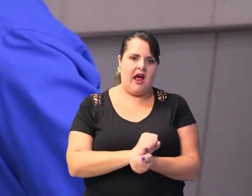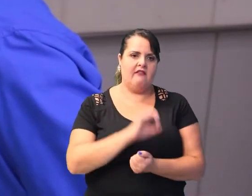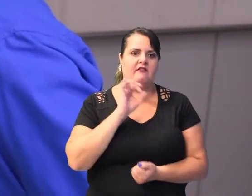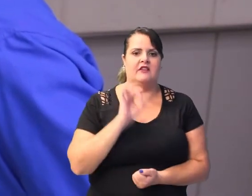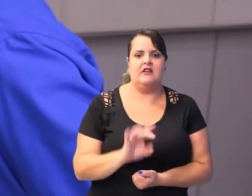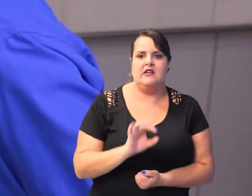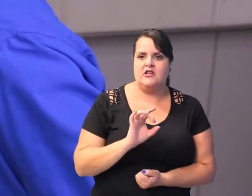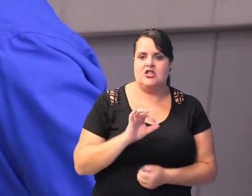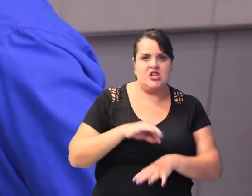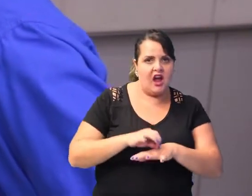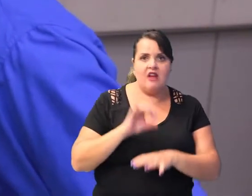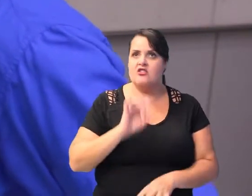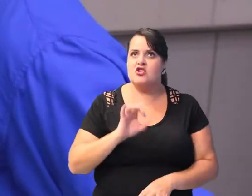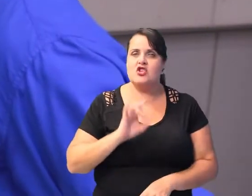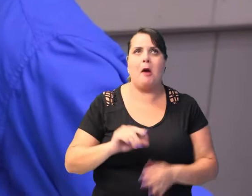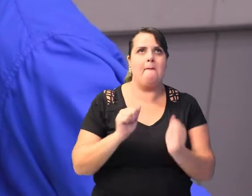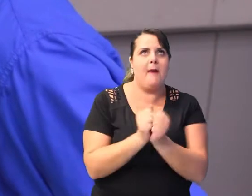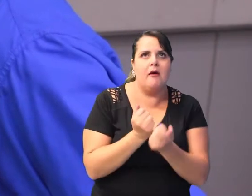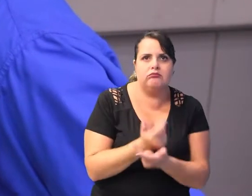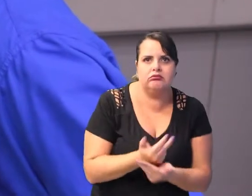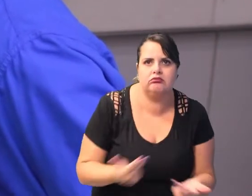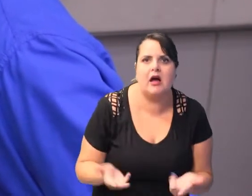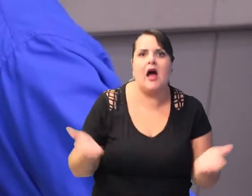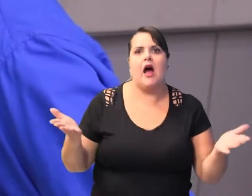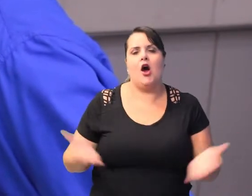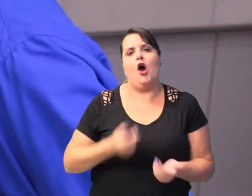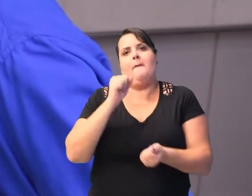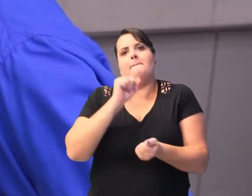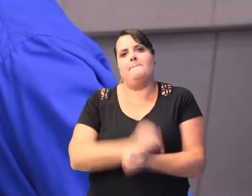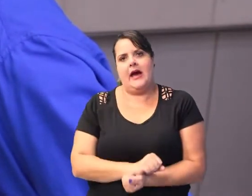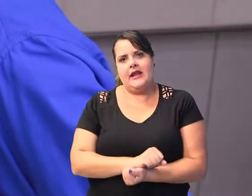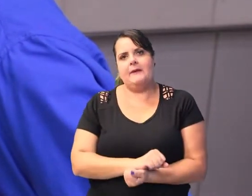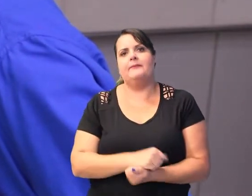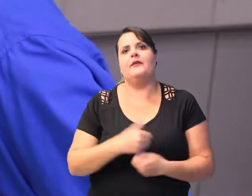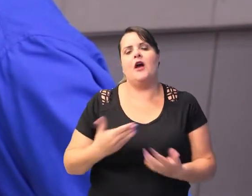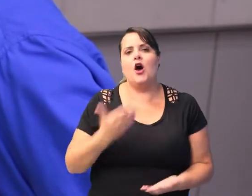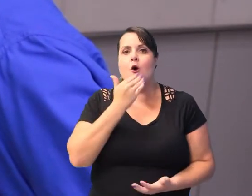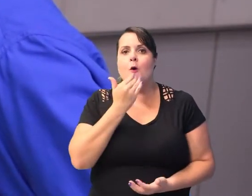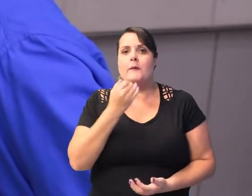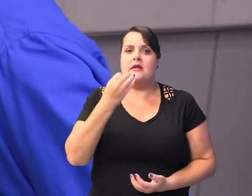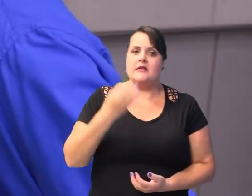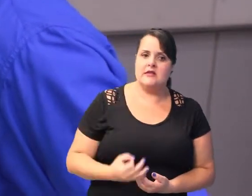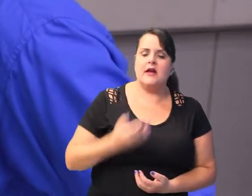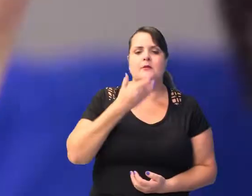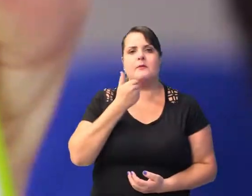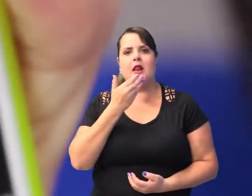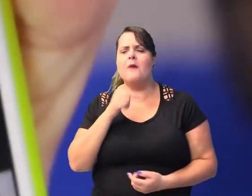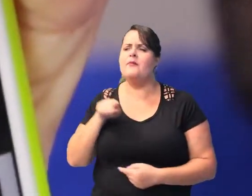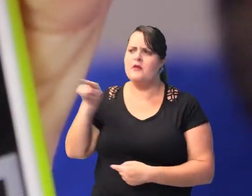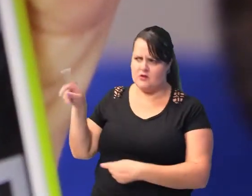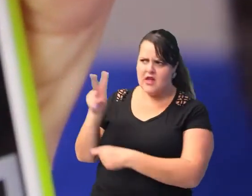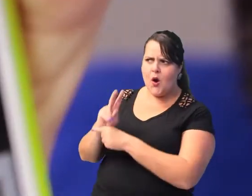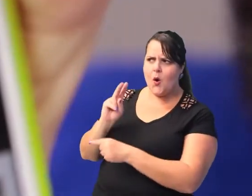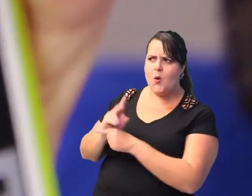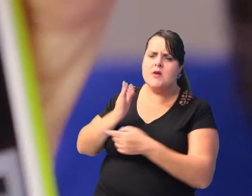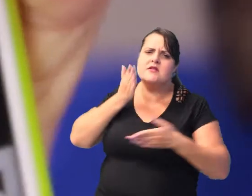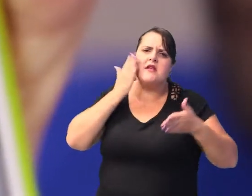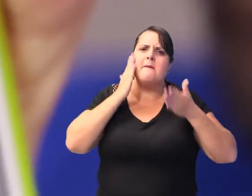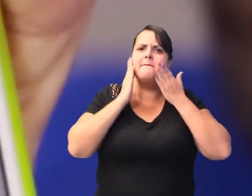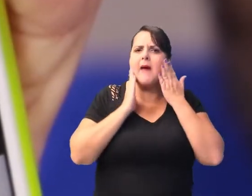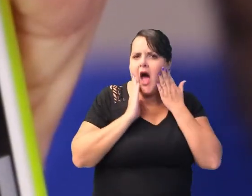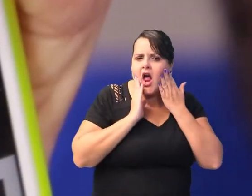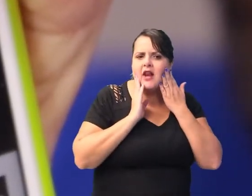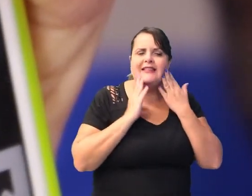parar de comer carne começar o carboidrato mas assim como a dieta balanceada nossa gente rende muito mais você faz de vez em quando alguma